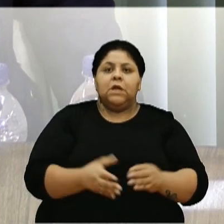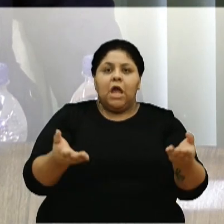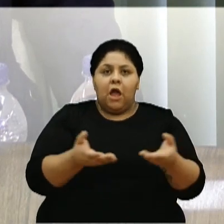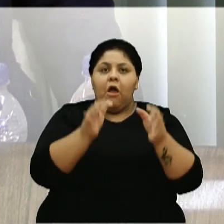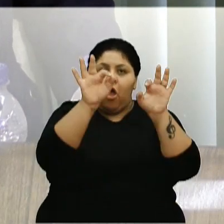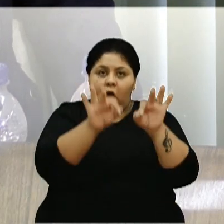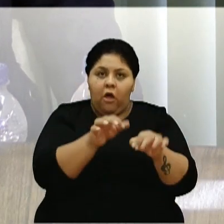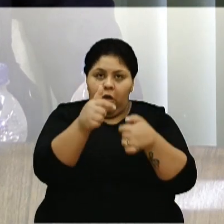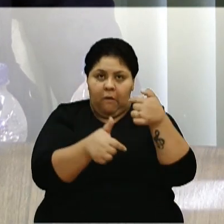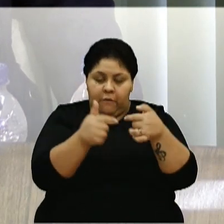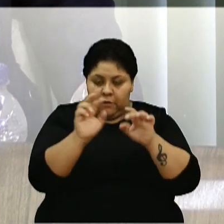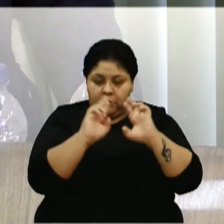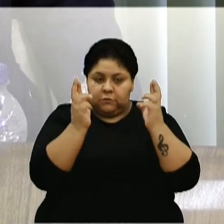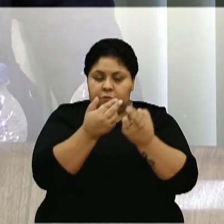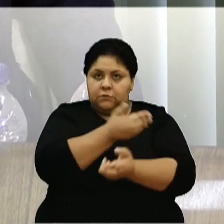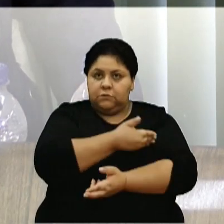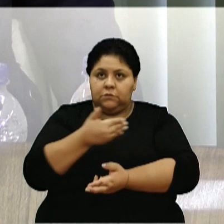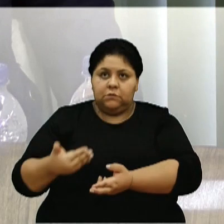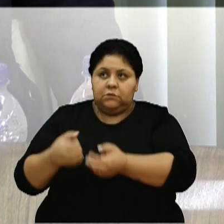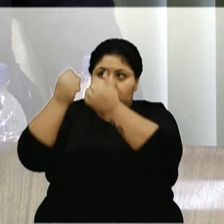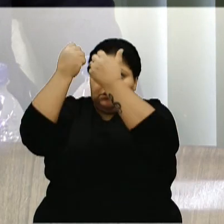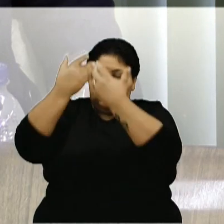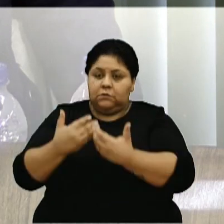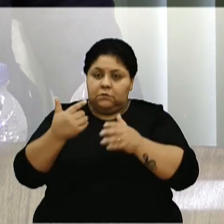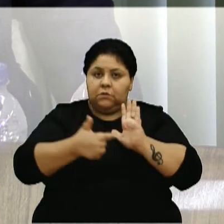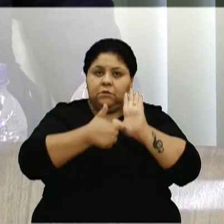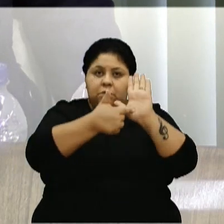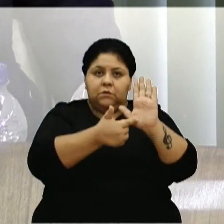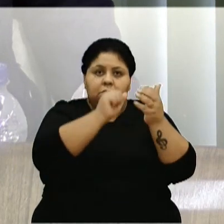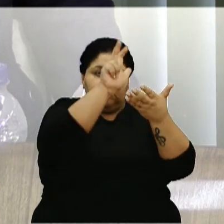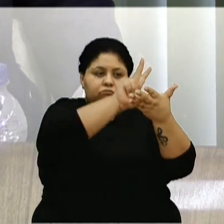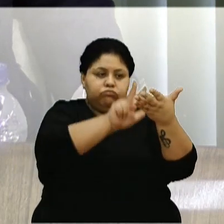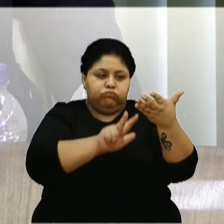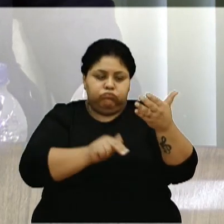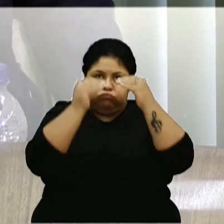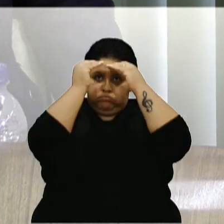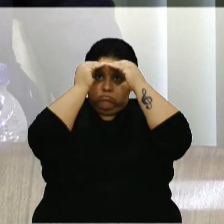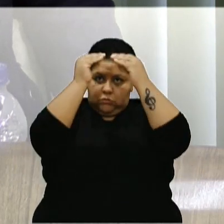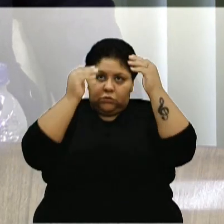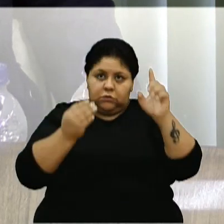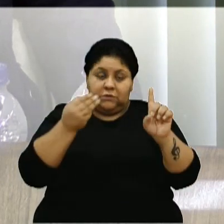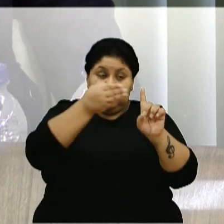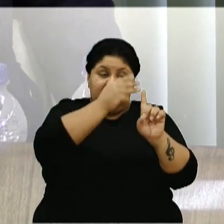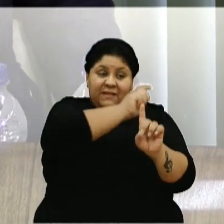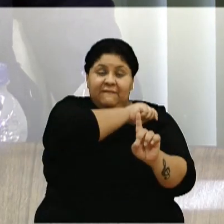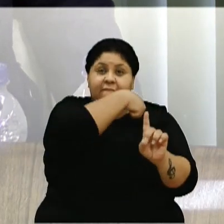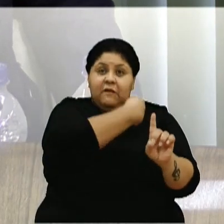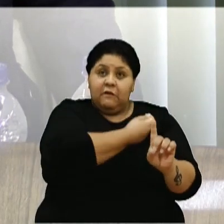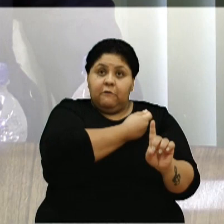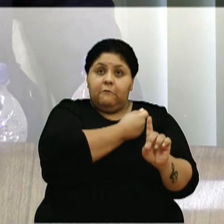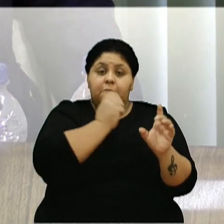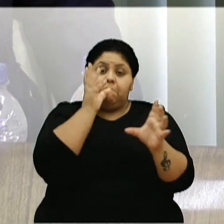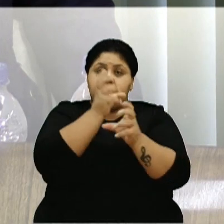os trabalhos dessa audiência pública que tratou da demonstração e avaliação do cumprimento das metas fiscais, prestação